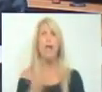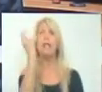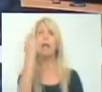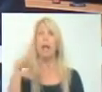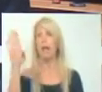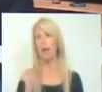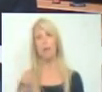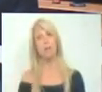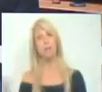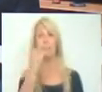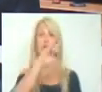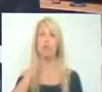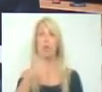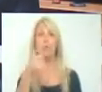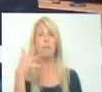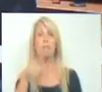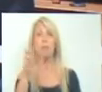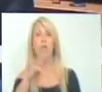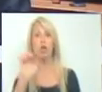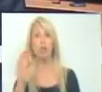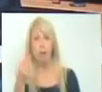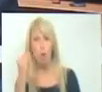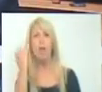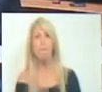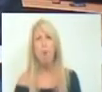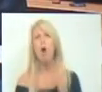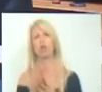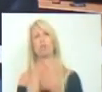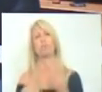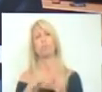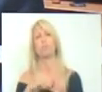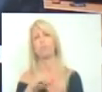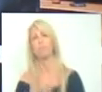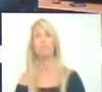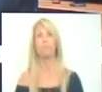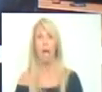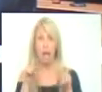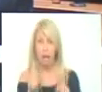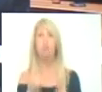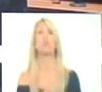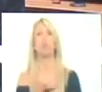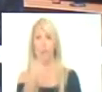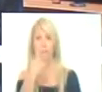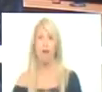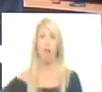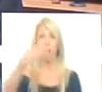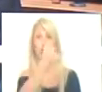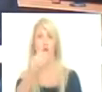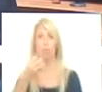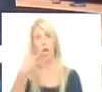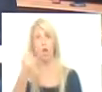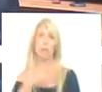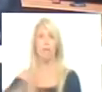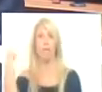menos 2,5 mil milhões de euros de impostos a mais. Tudo isto só para pagar o vosso falhanço de 2012.